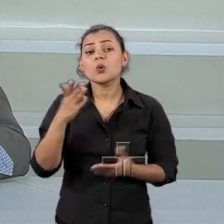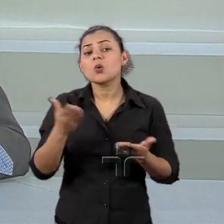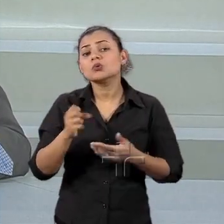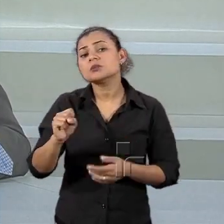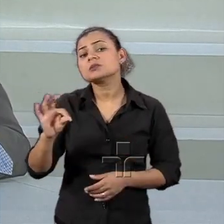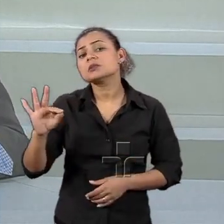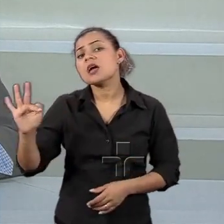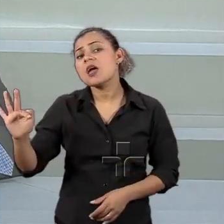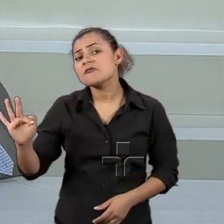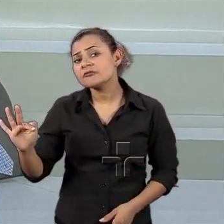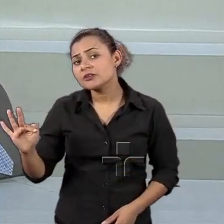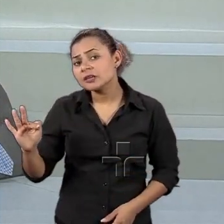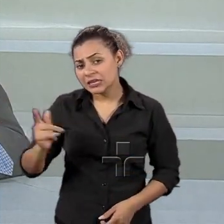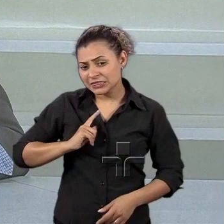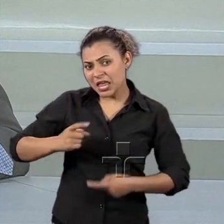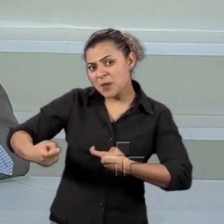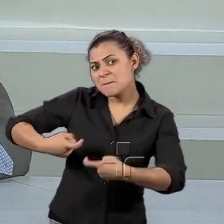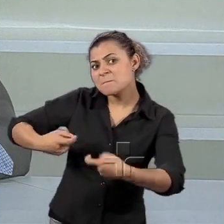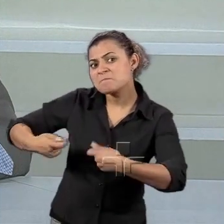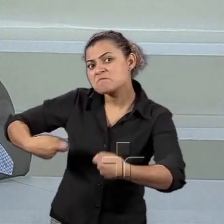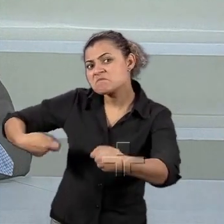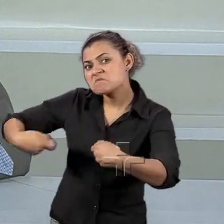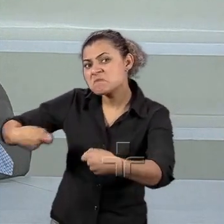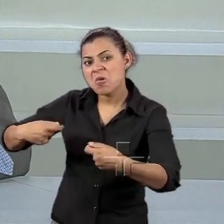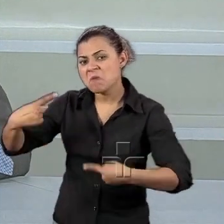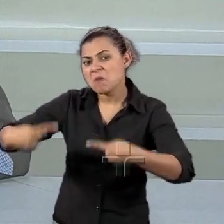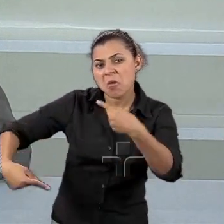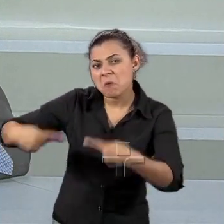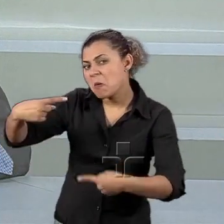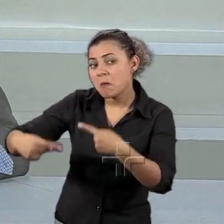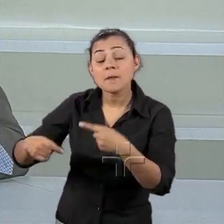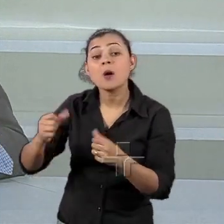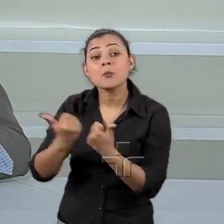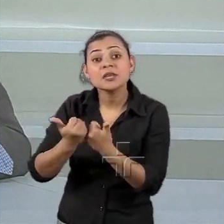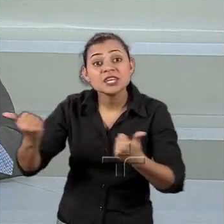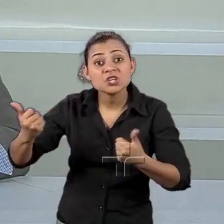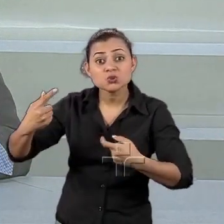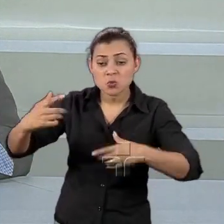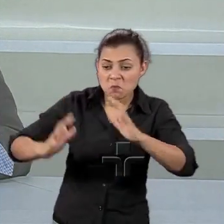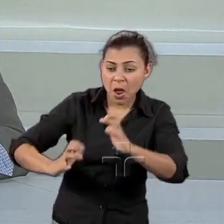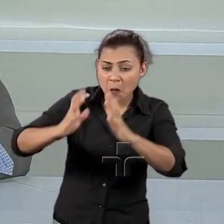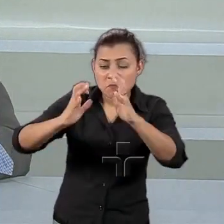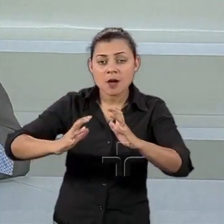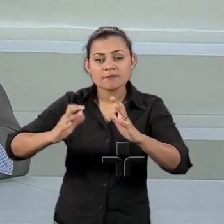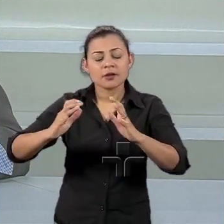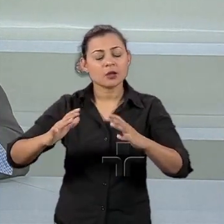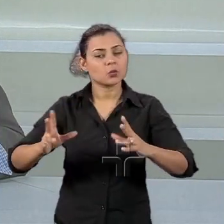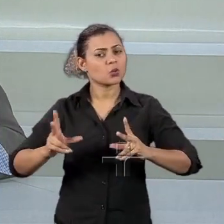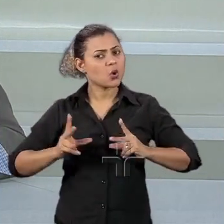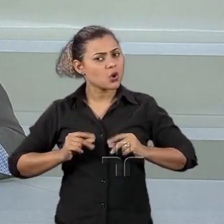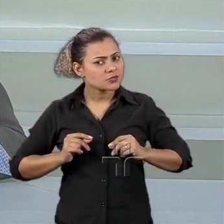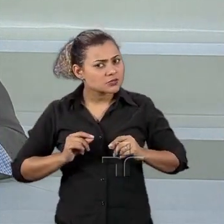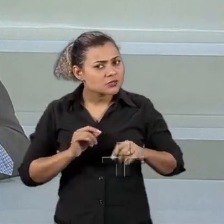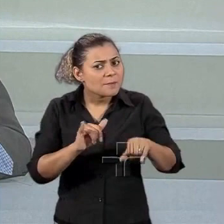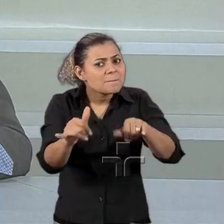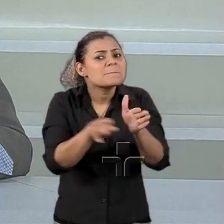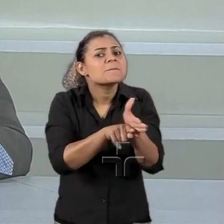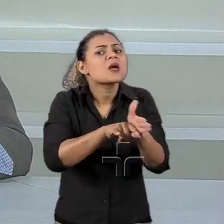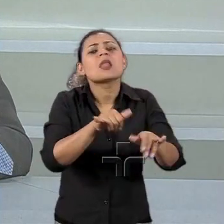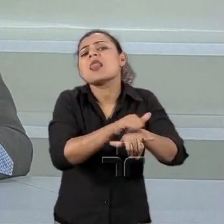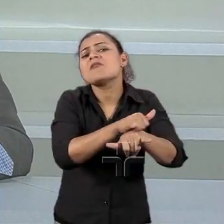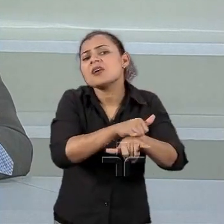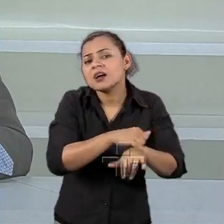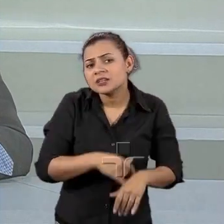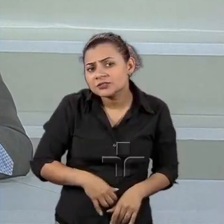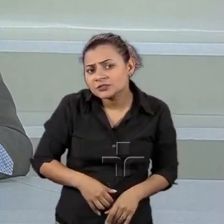Tribunal Federal, a briga entre ministros, as disputas de poder de ministros, o que pode haver de risco à Lava Jato, desse